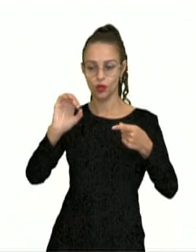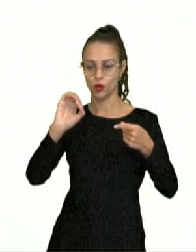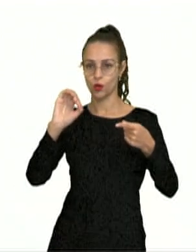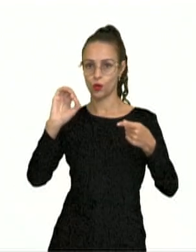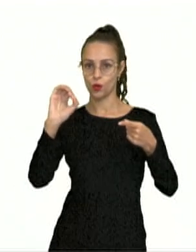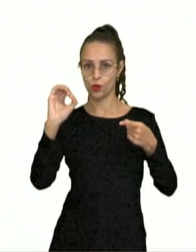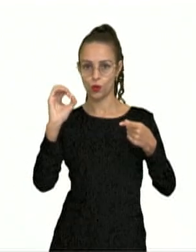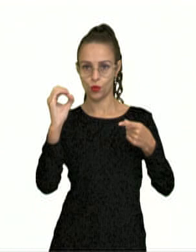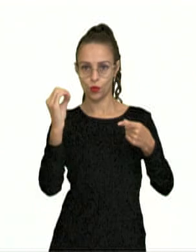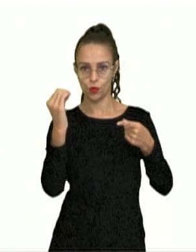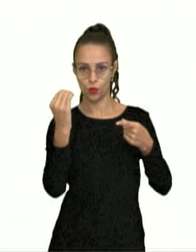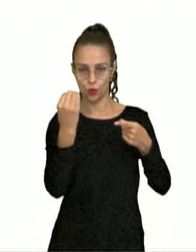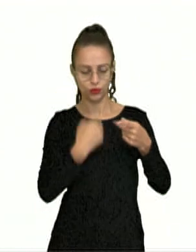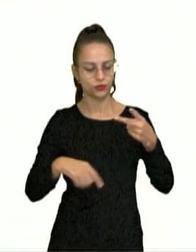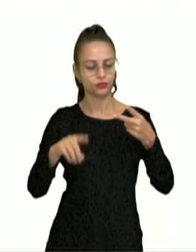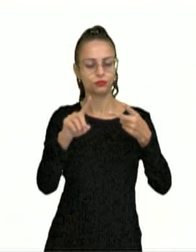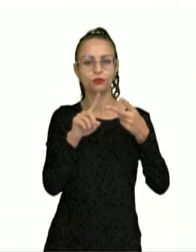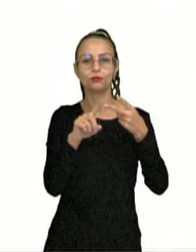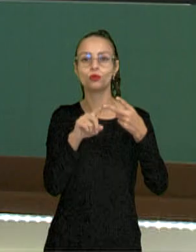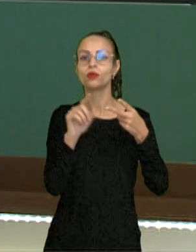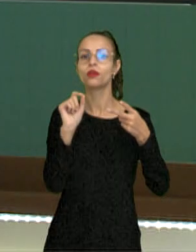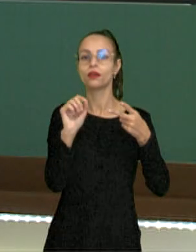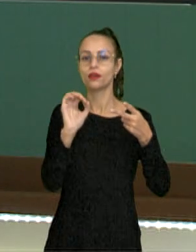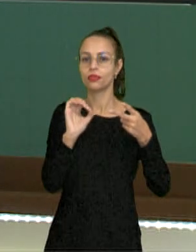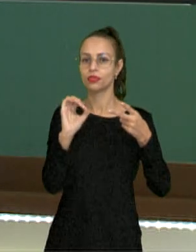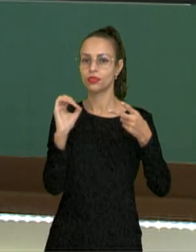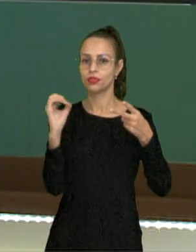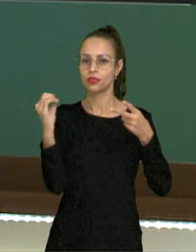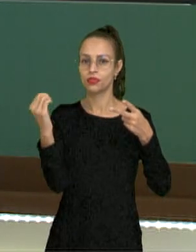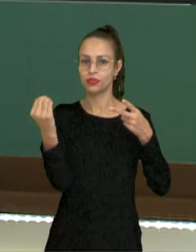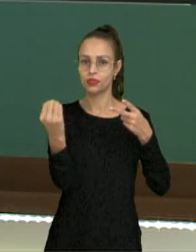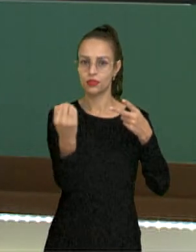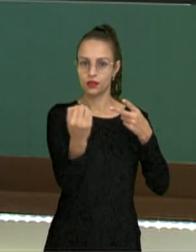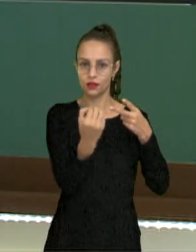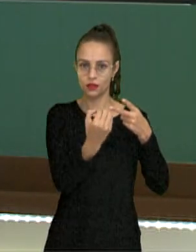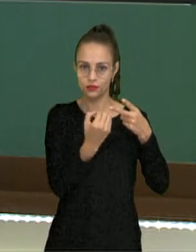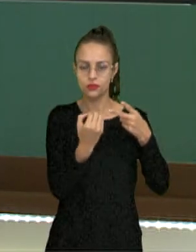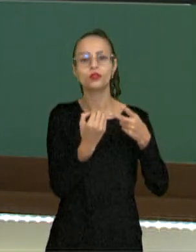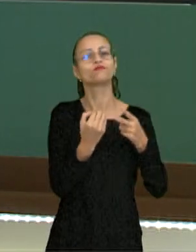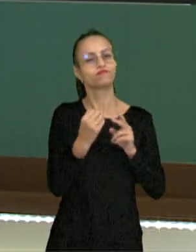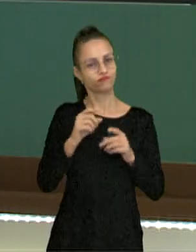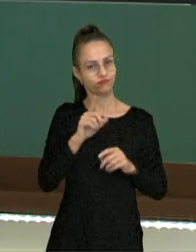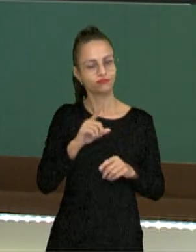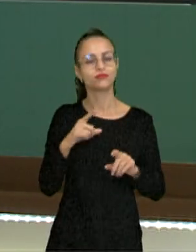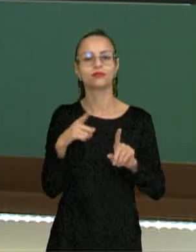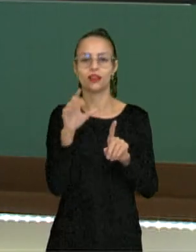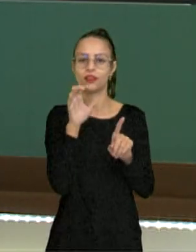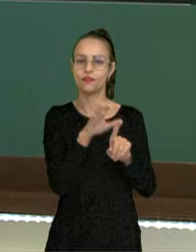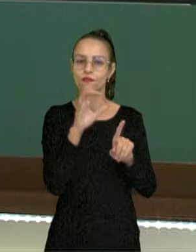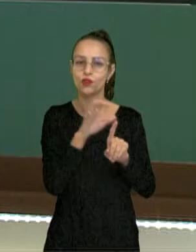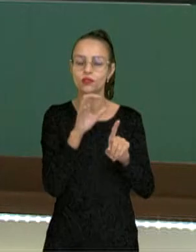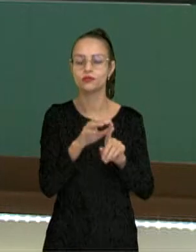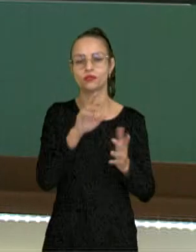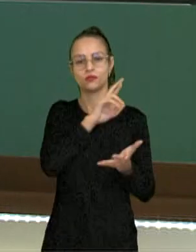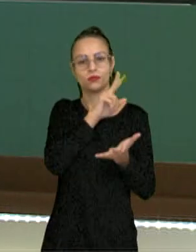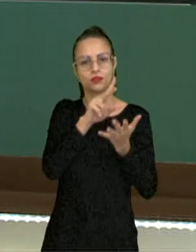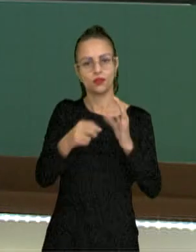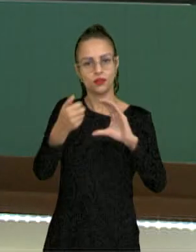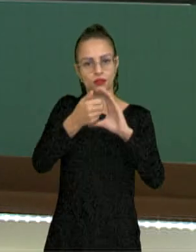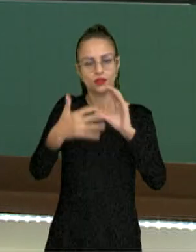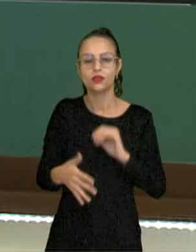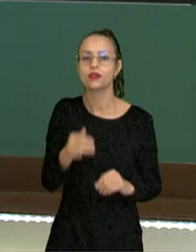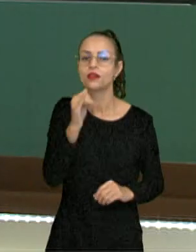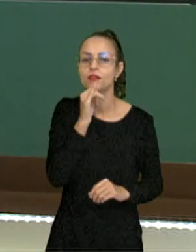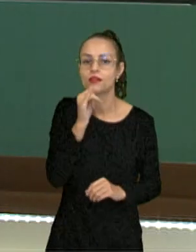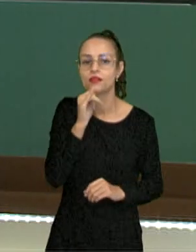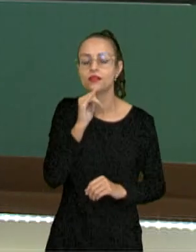e translação, certo? Os quais influenciam em diferentes características, como a sucessão